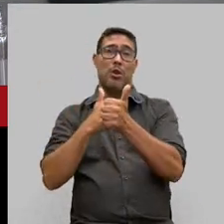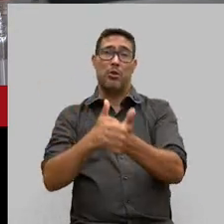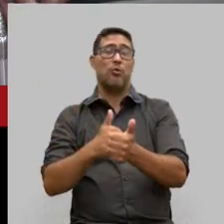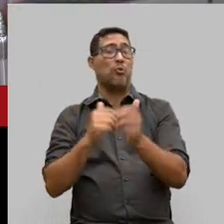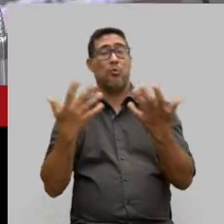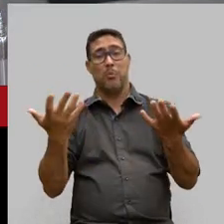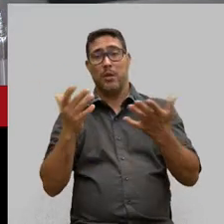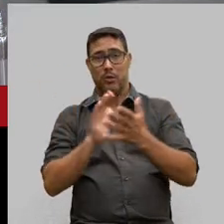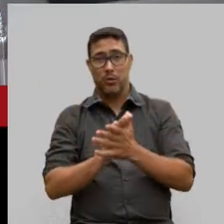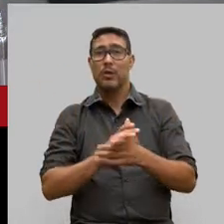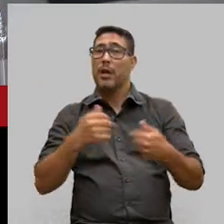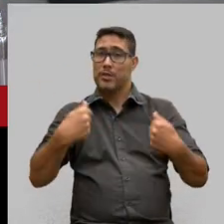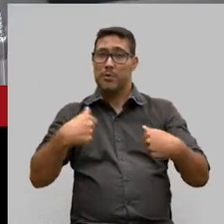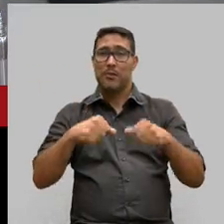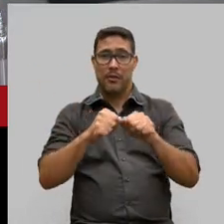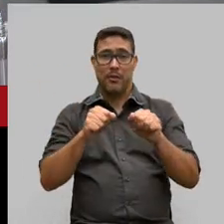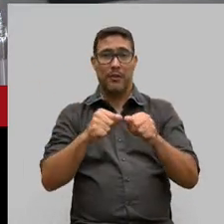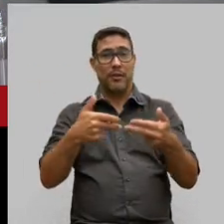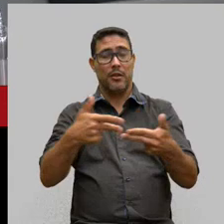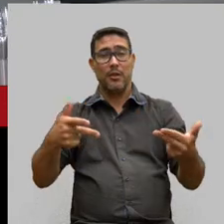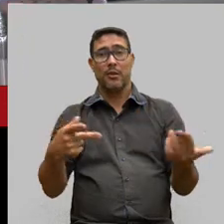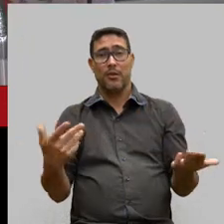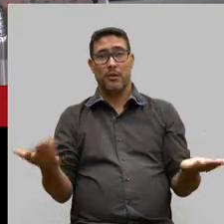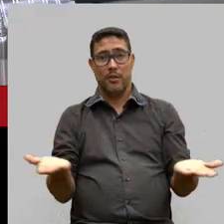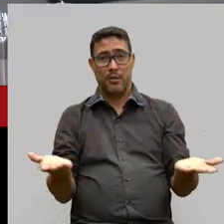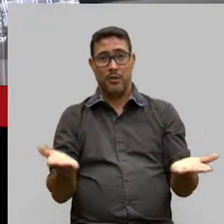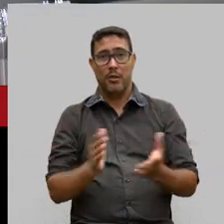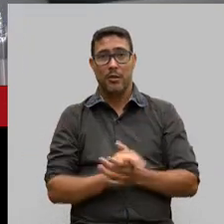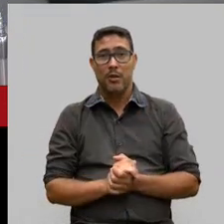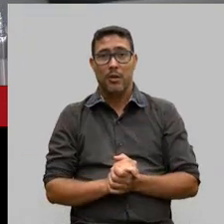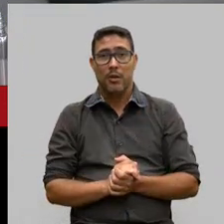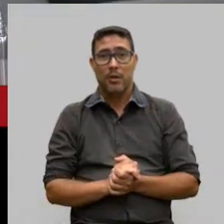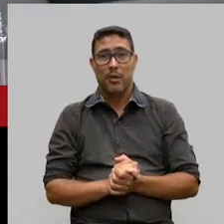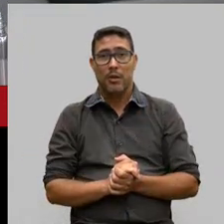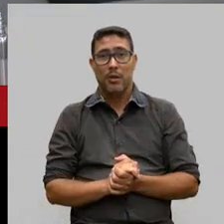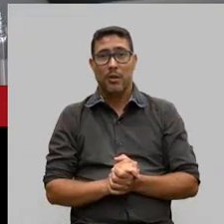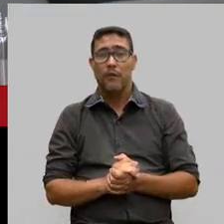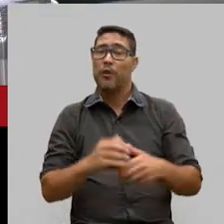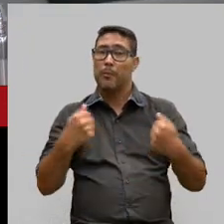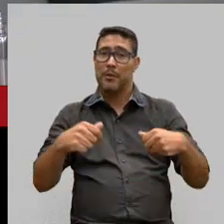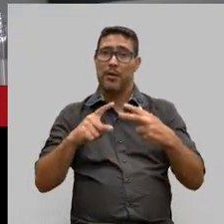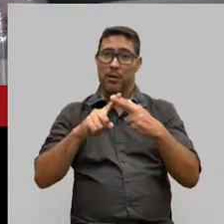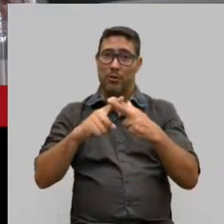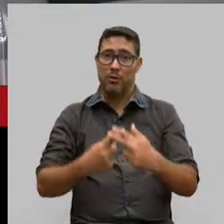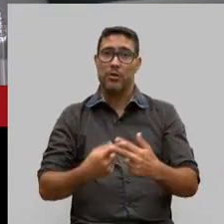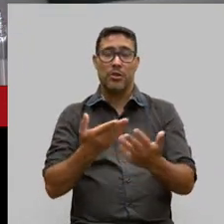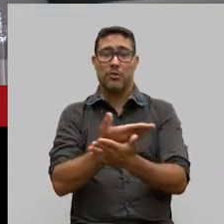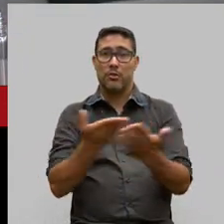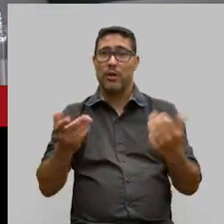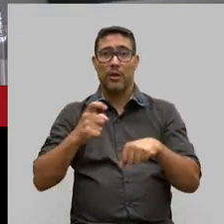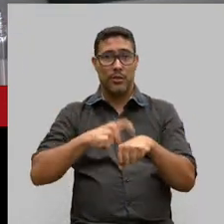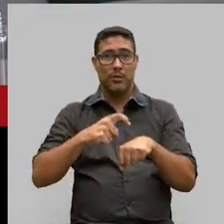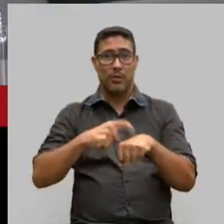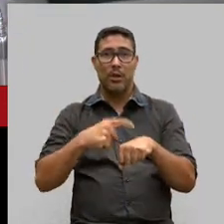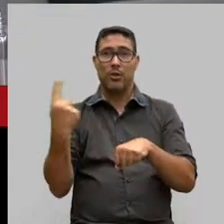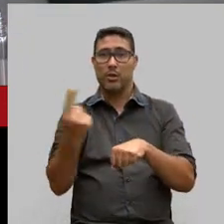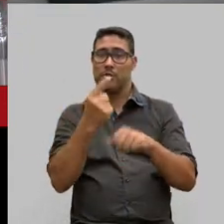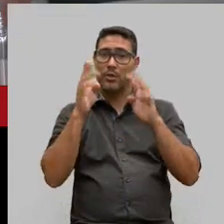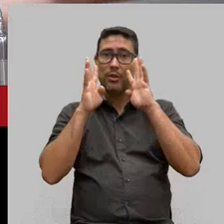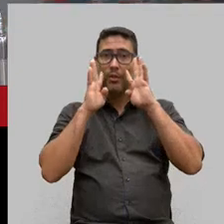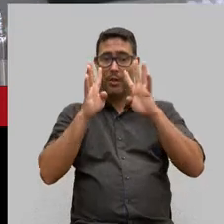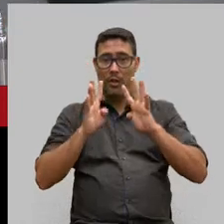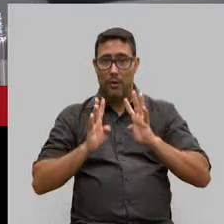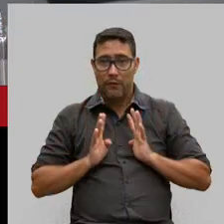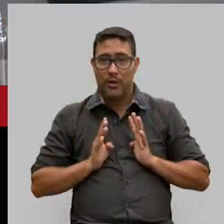precisa de fazer isso aqui e ô gente eu vou eu vou precisar de corrigir vocês na hora da gente ser ouvido pra gente